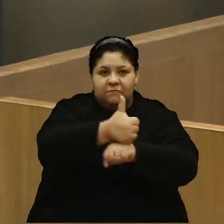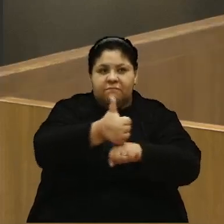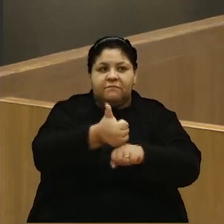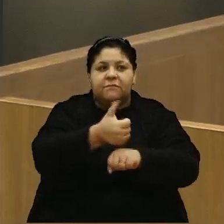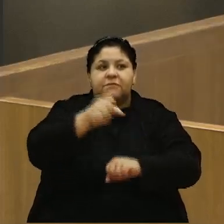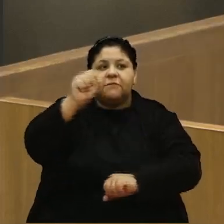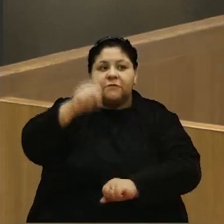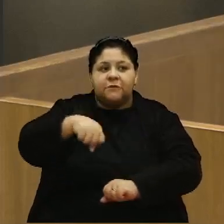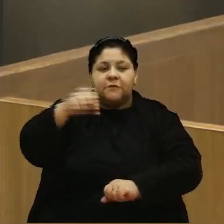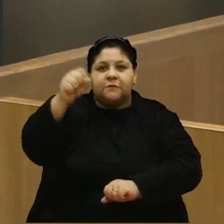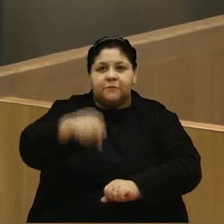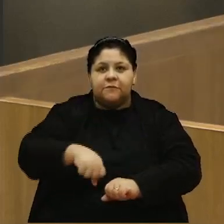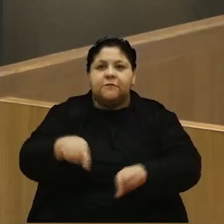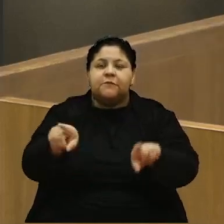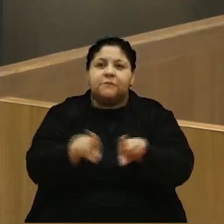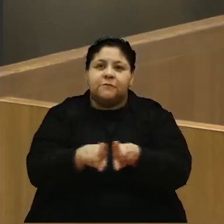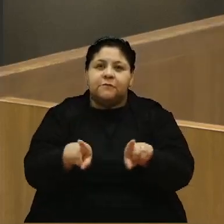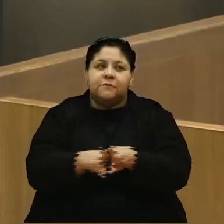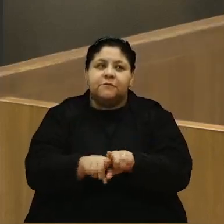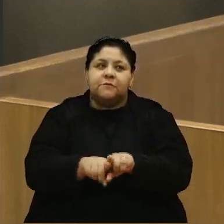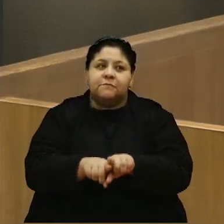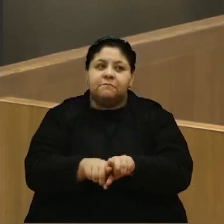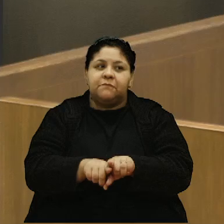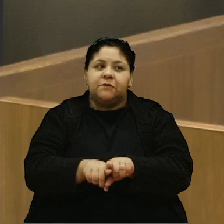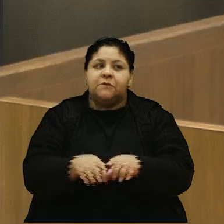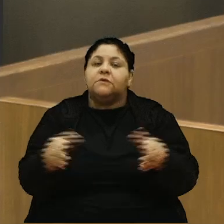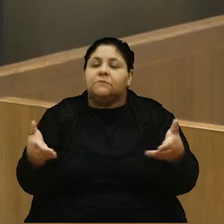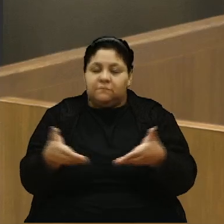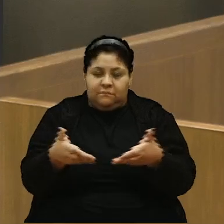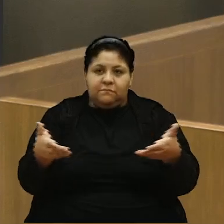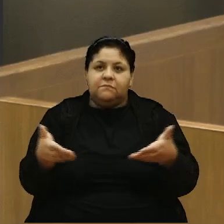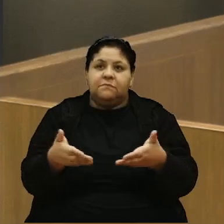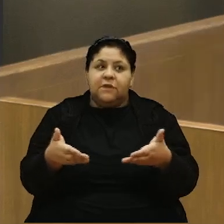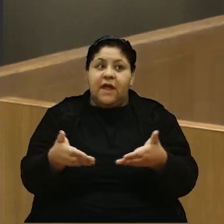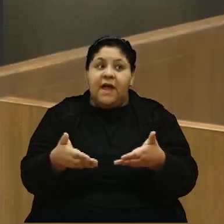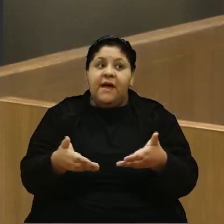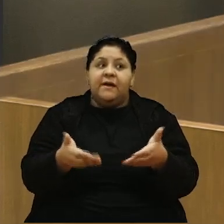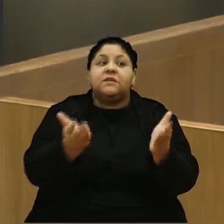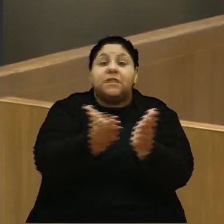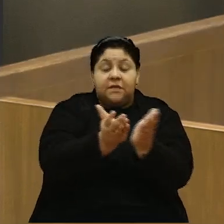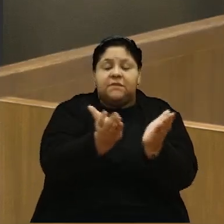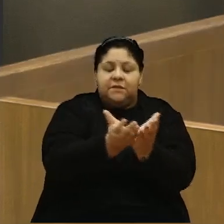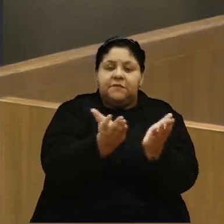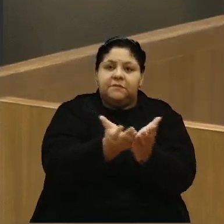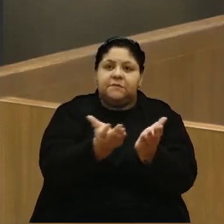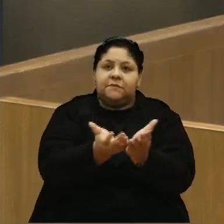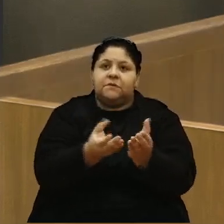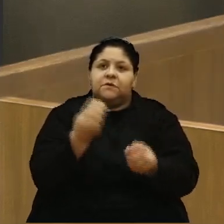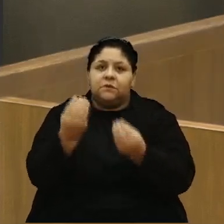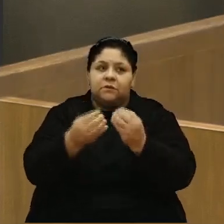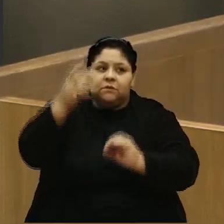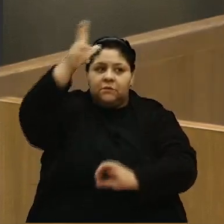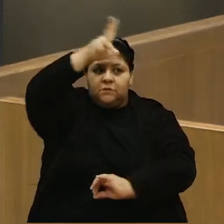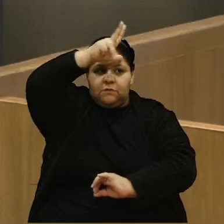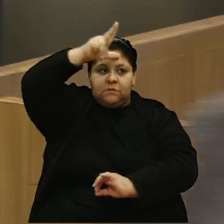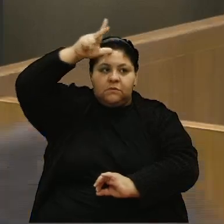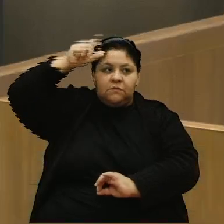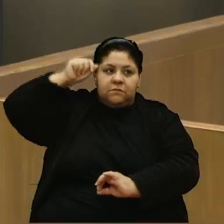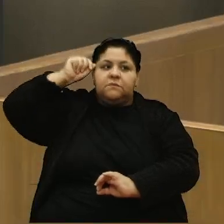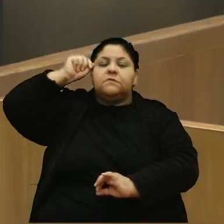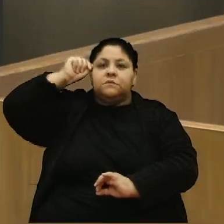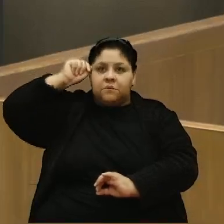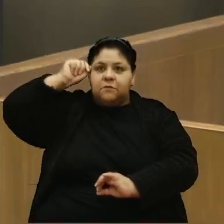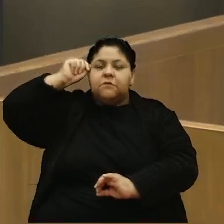sim, adoecidos pela questão estressante de uma sala de aula após aí, como o prefeito mesmo disse, após